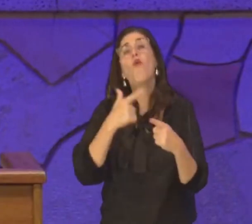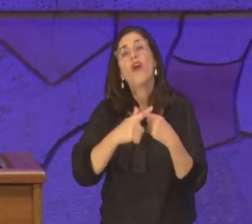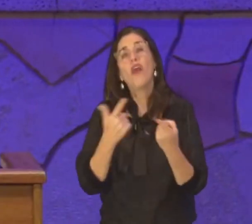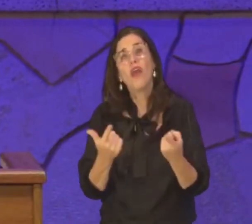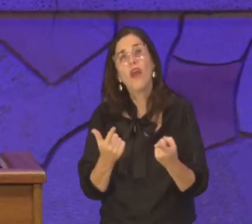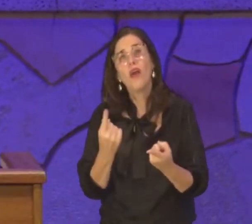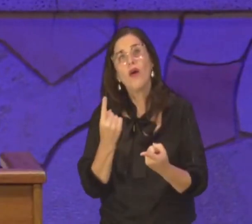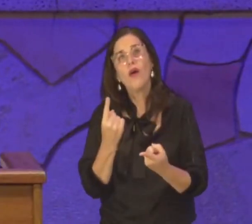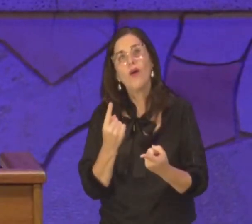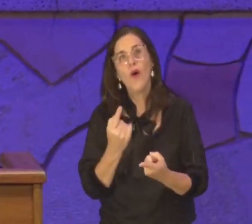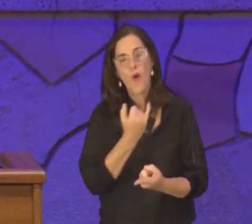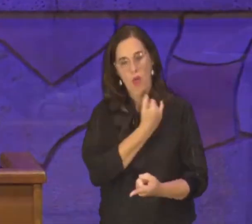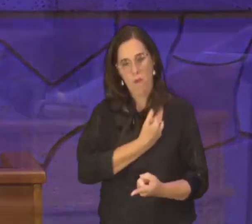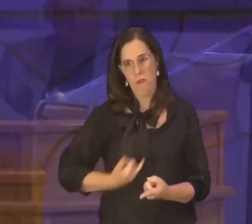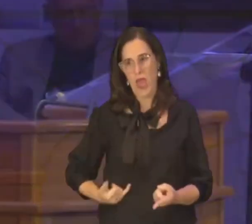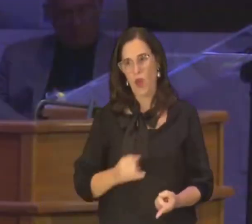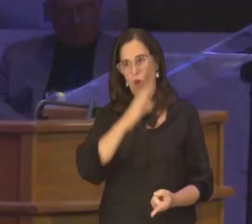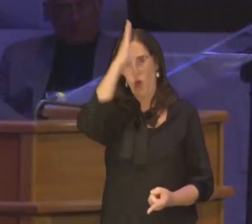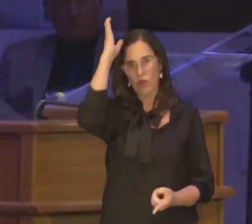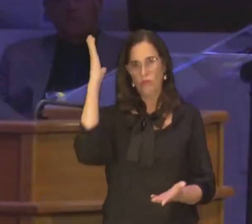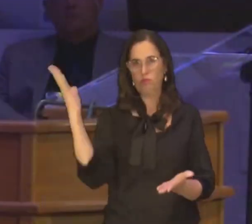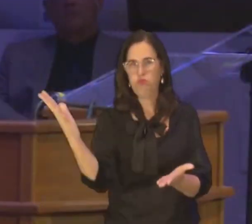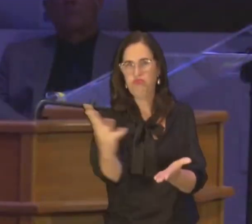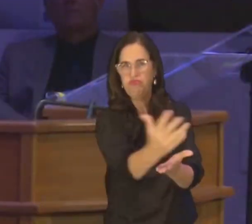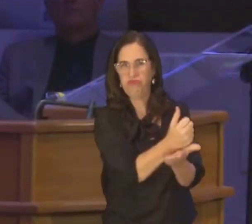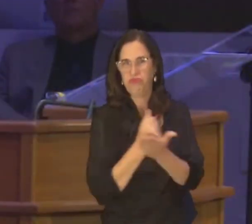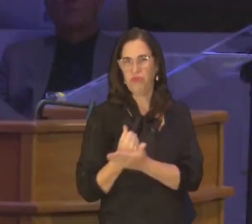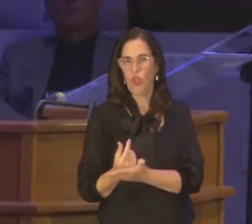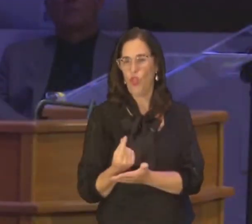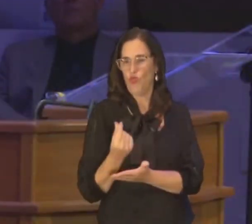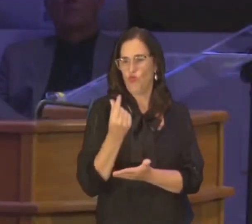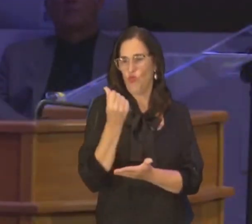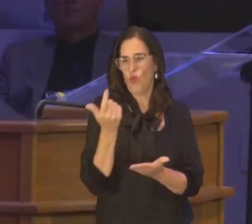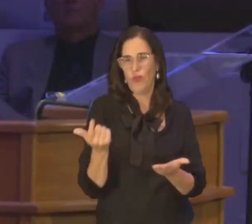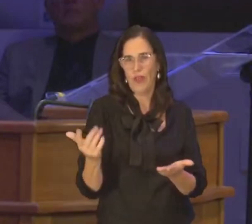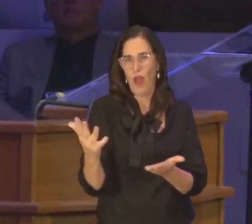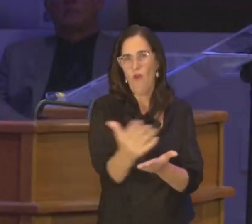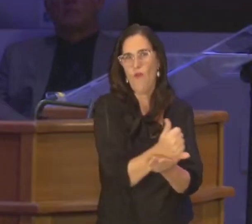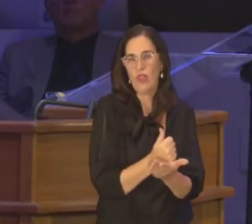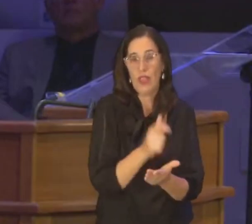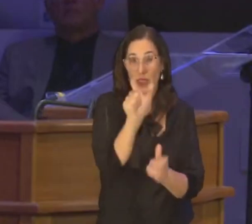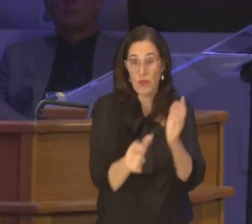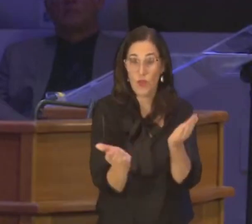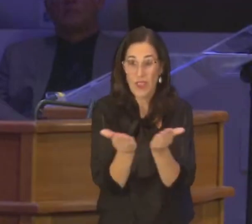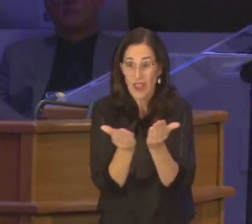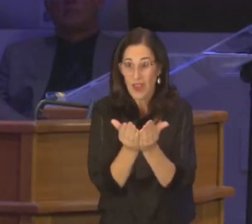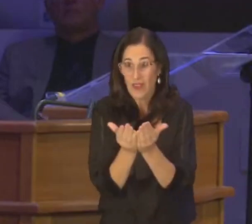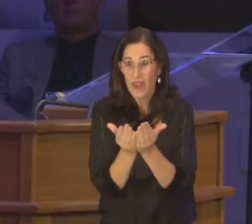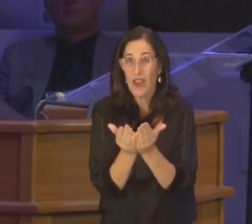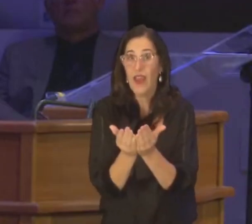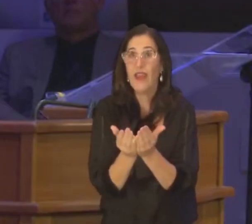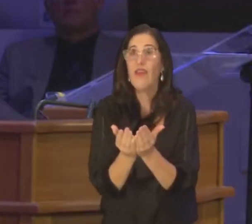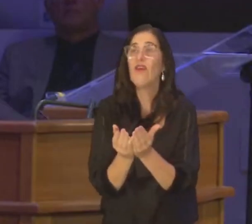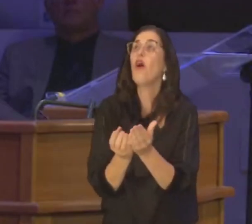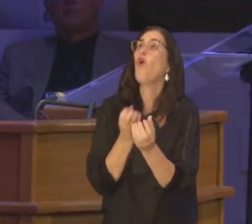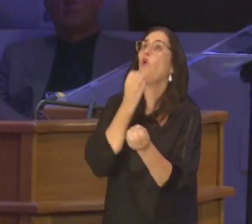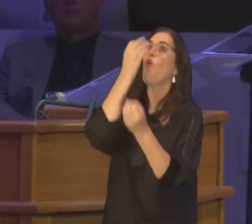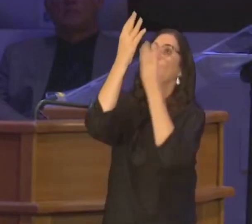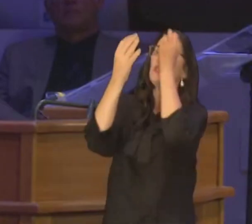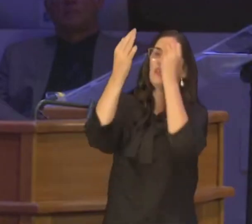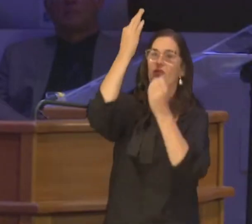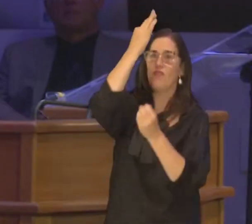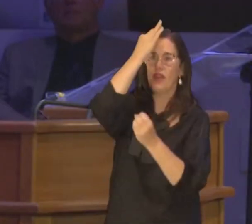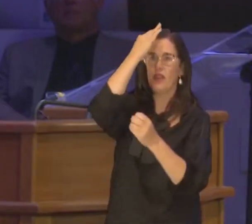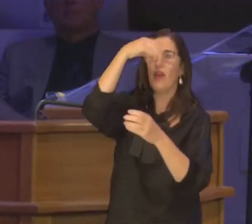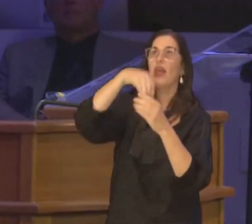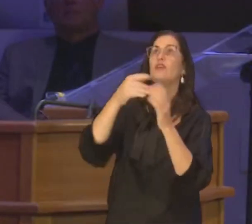o Império Romano confiscava os bens dos cristãos que professavam a sua fé em